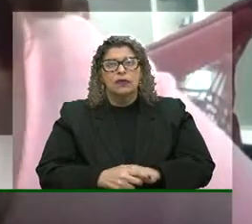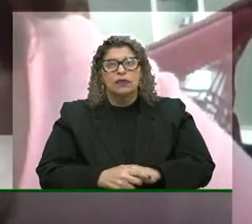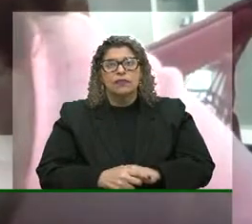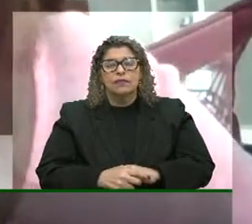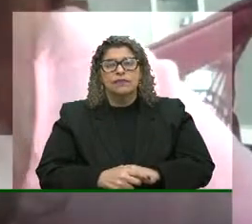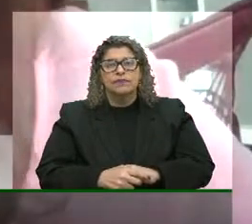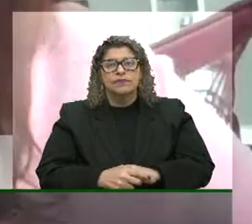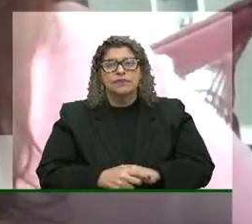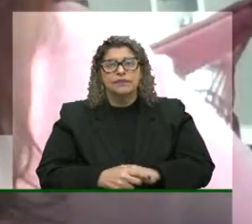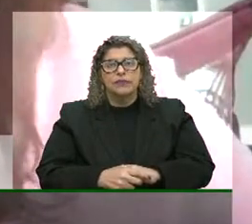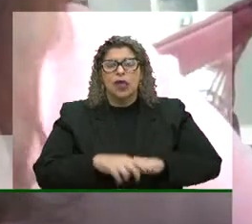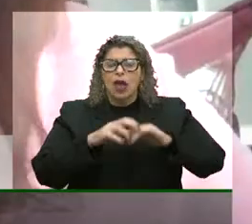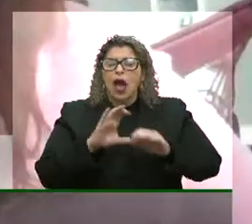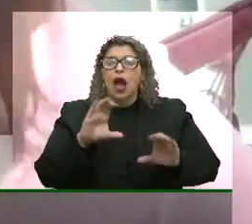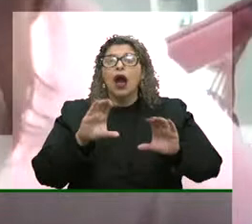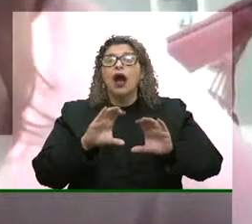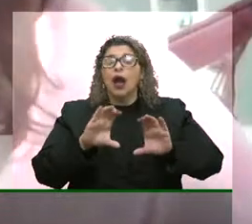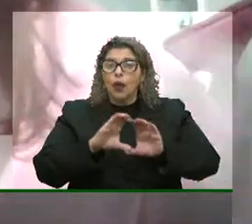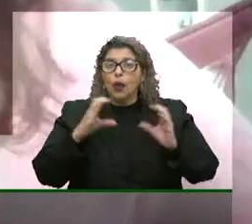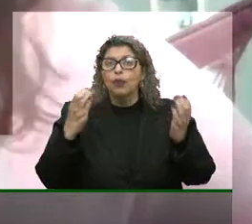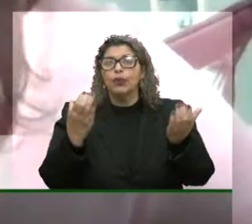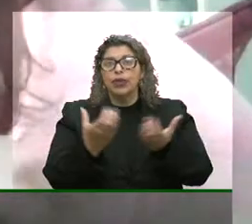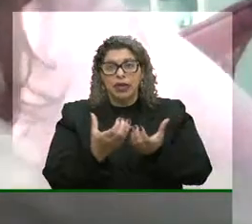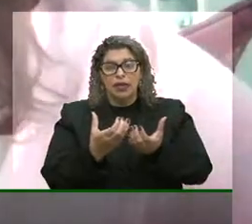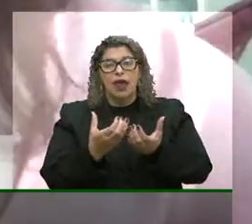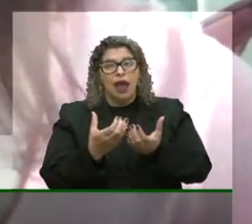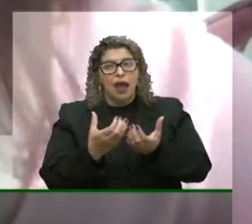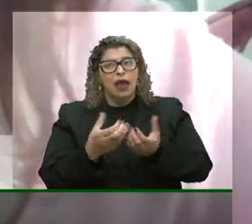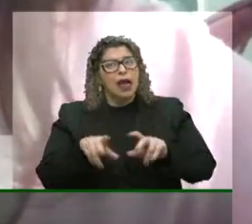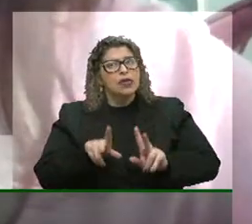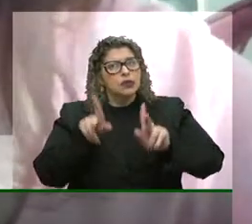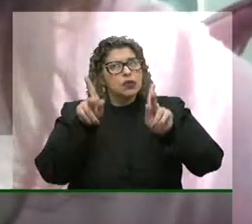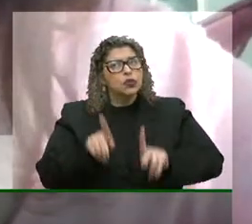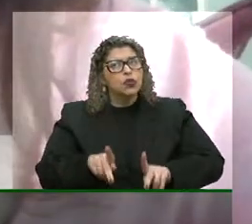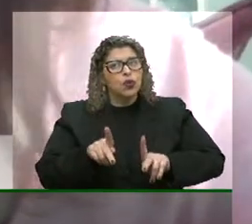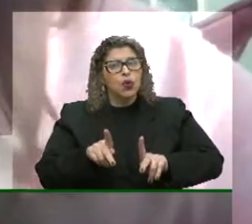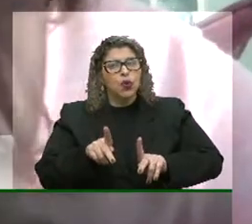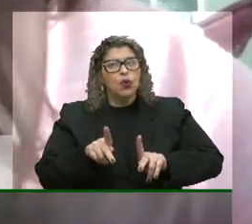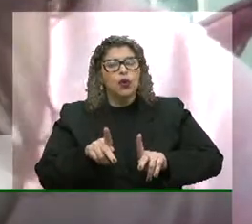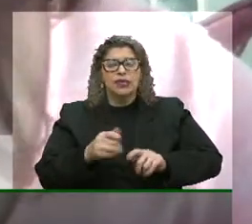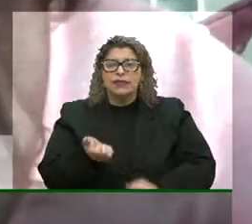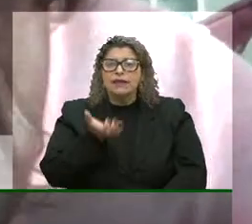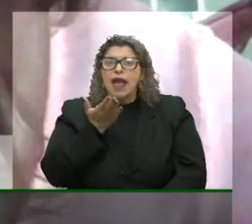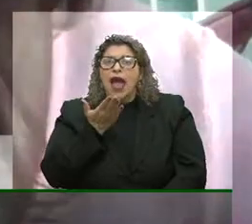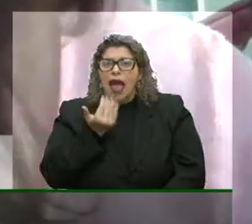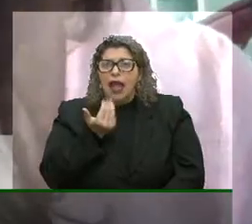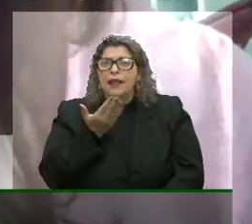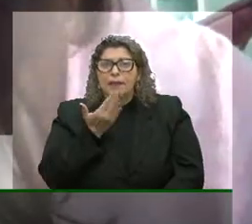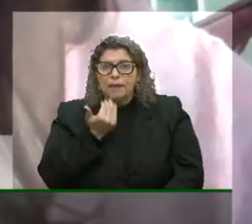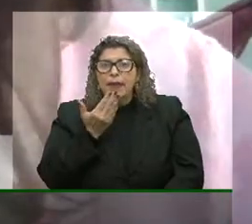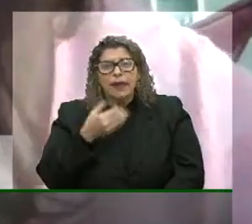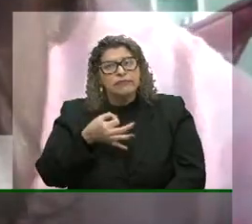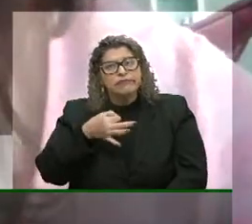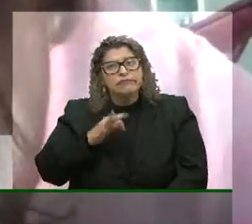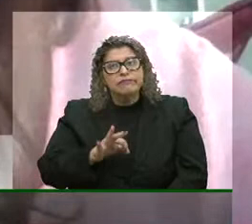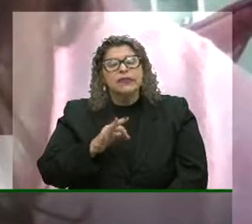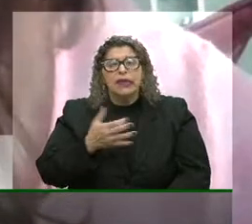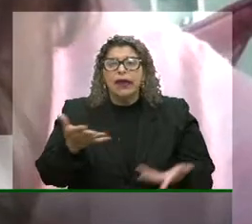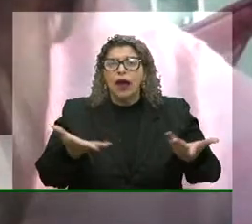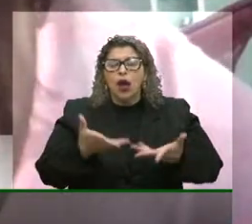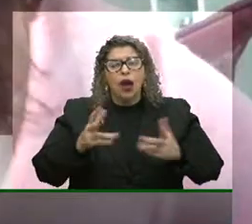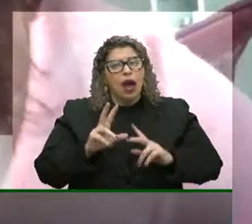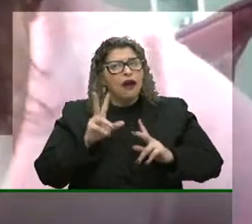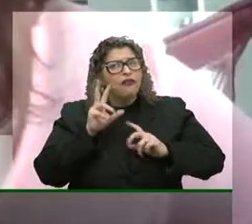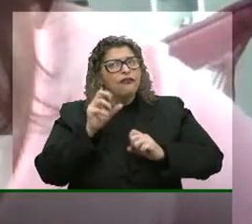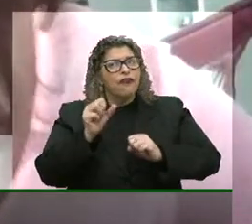com a comunidade, os usuários, as pessoas que se alimentam, porque incidia de maneira muito